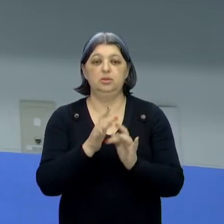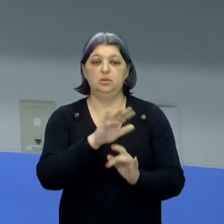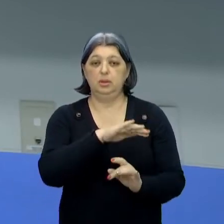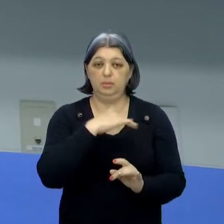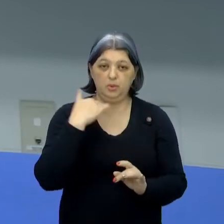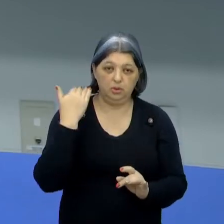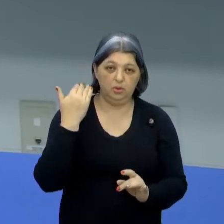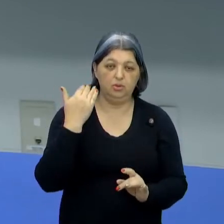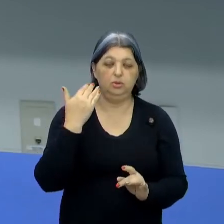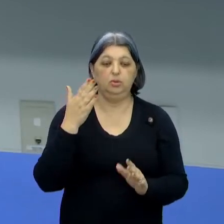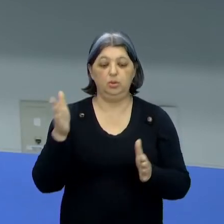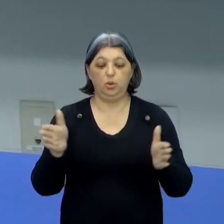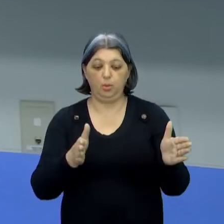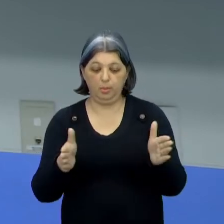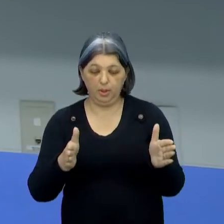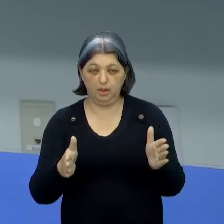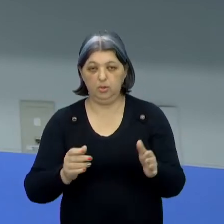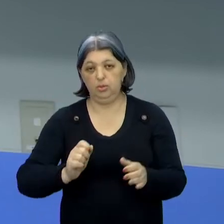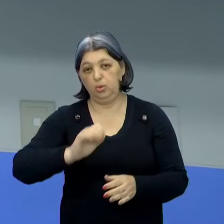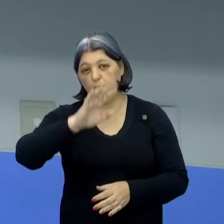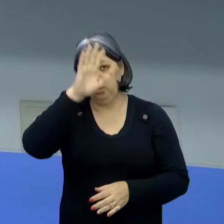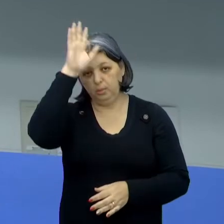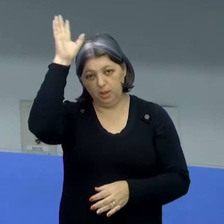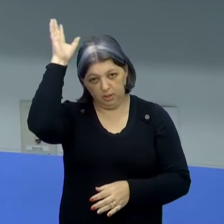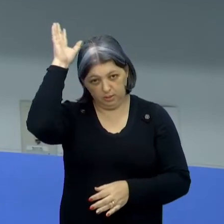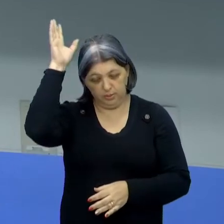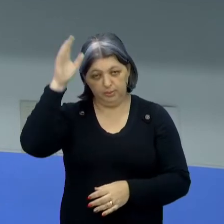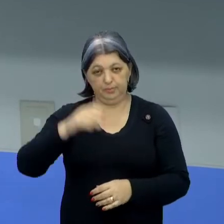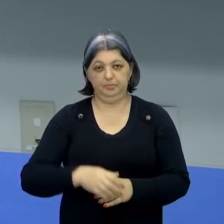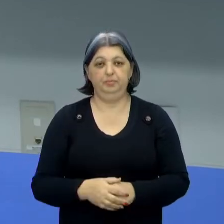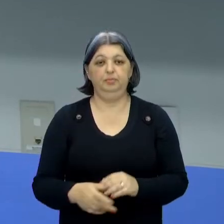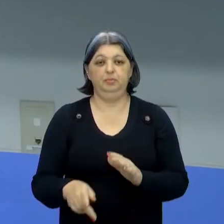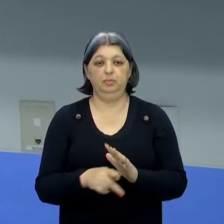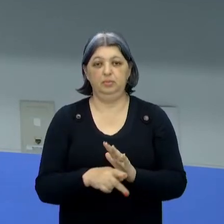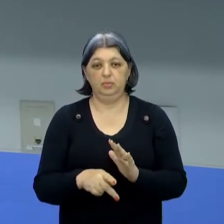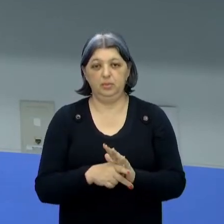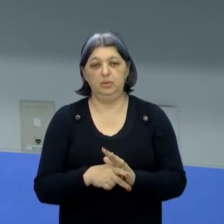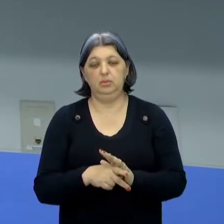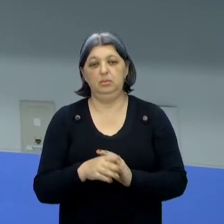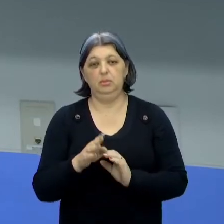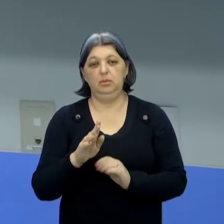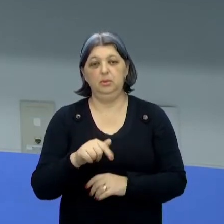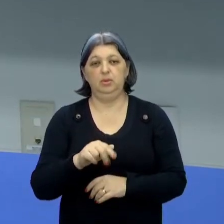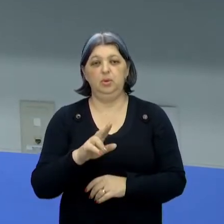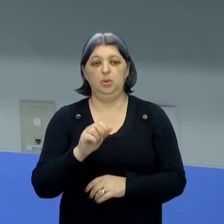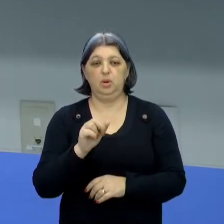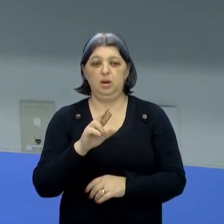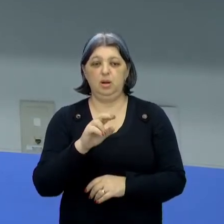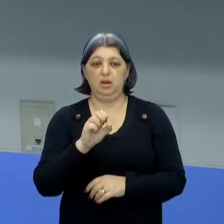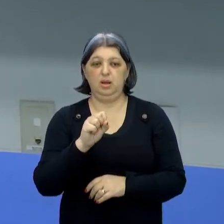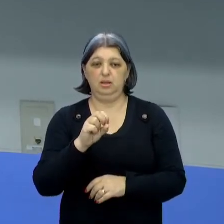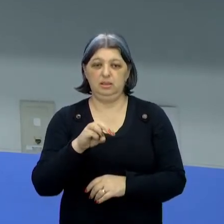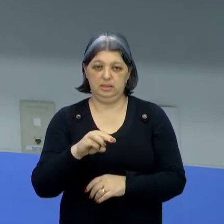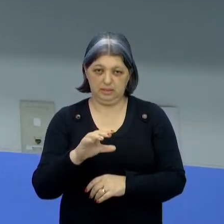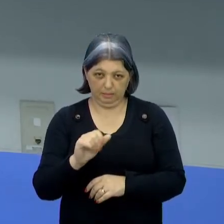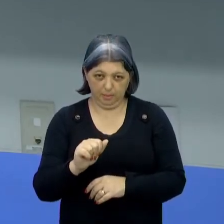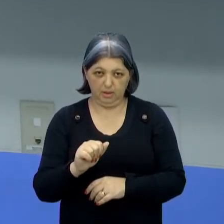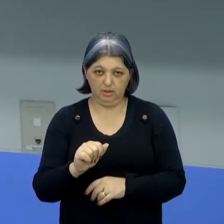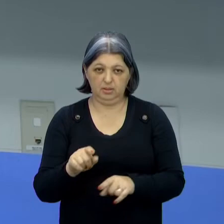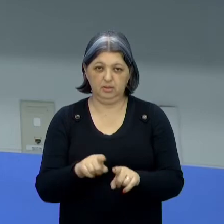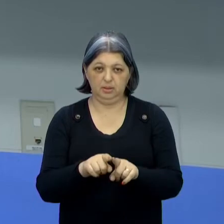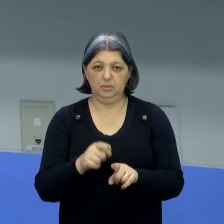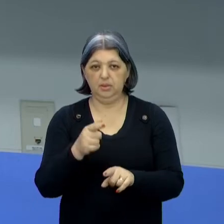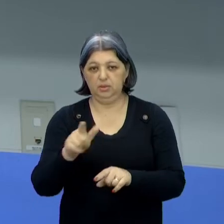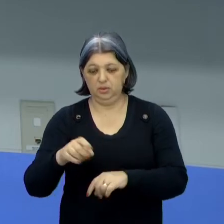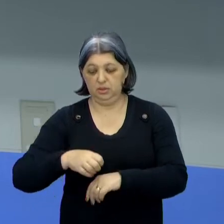Antes de se iniciar esse período, que a gente chama de quaresma, inclusive a psicanálise, fica aqui outro toque de